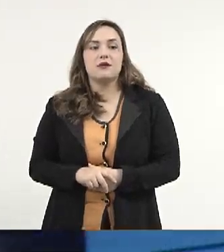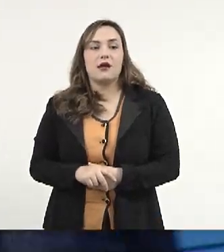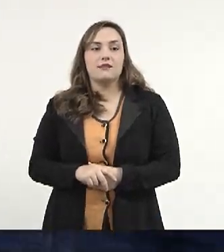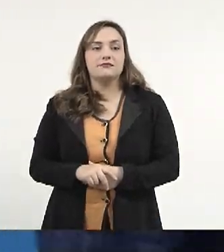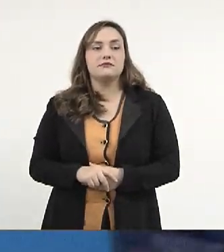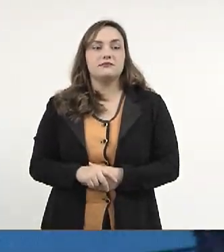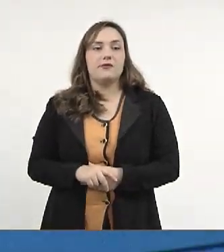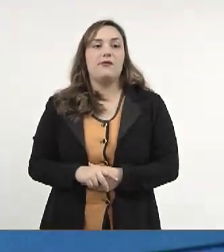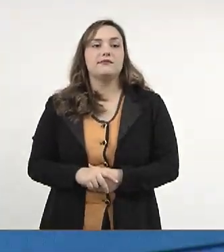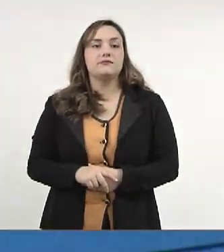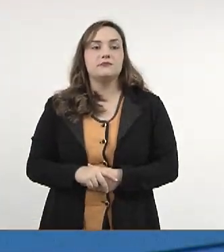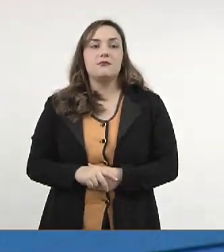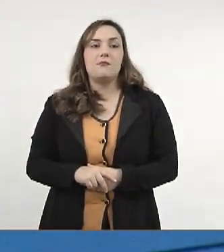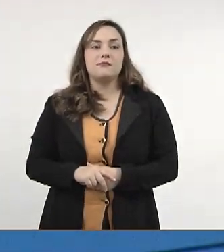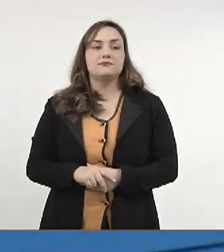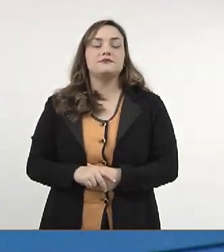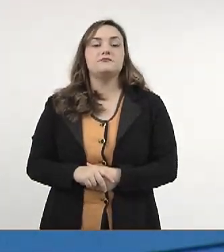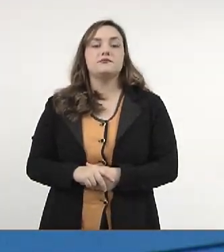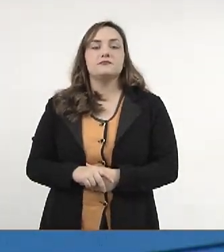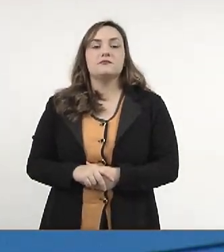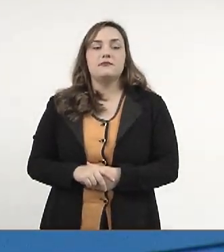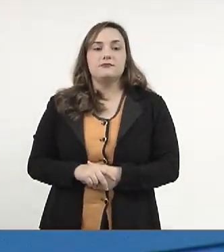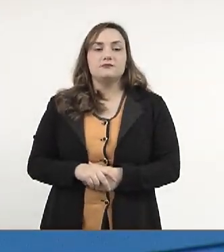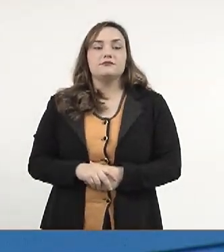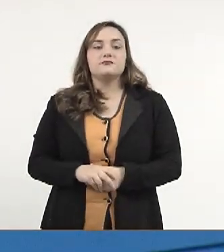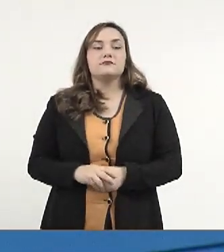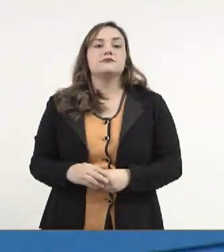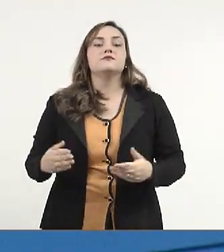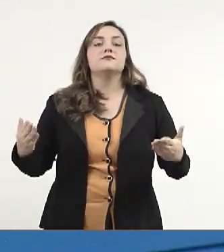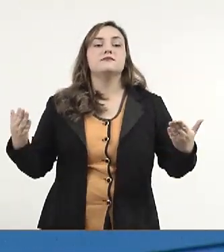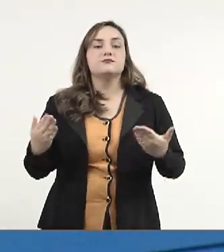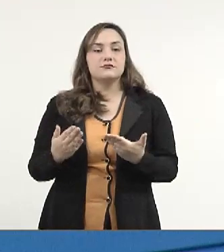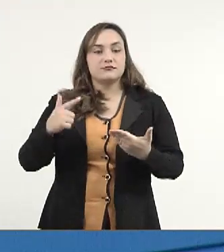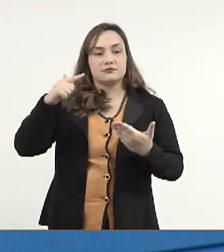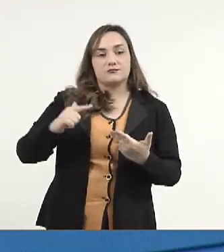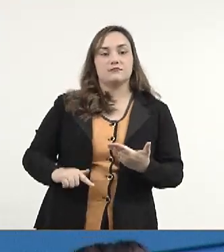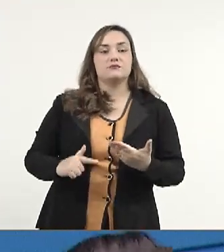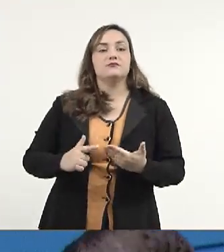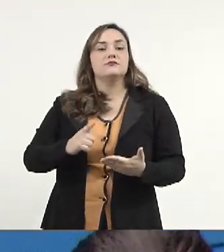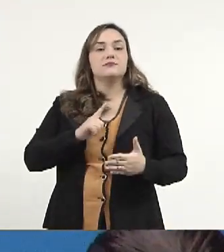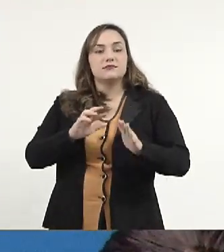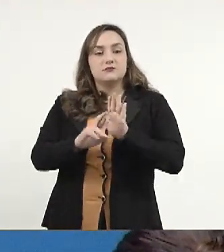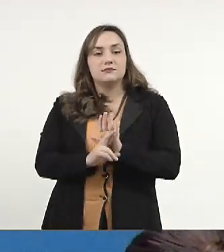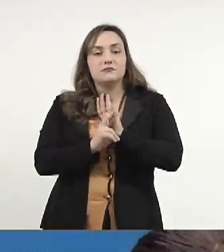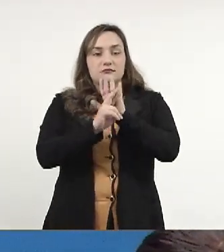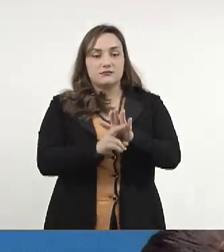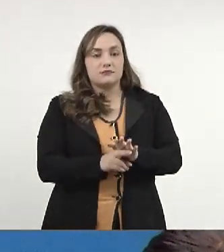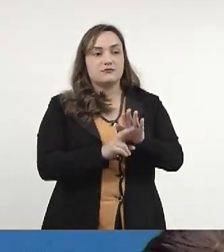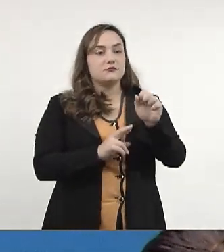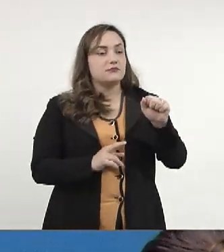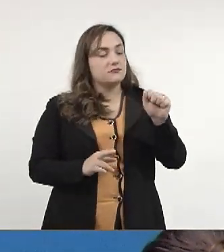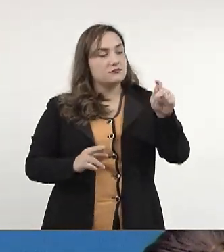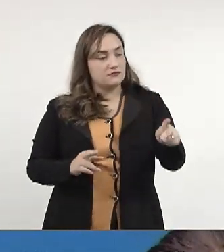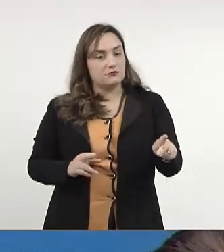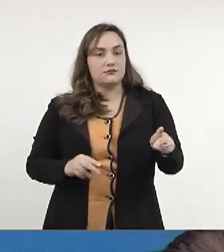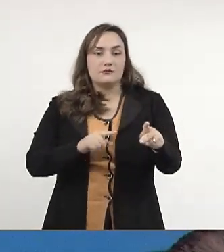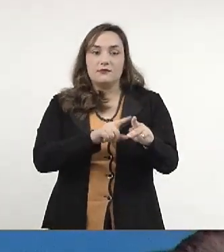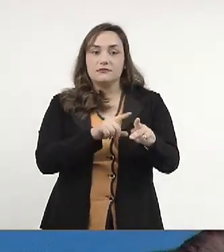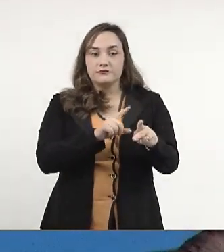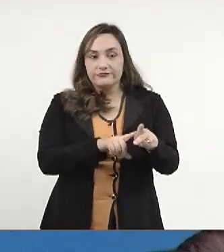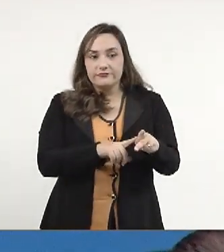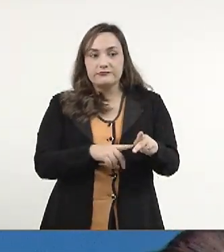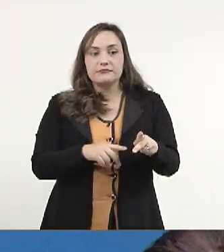Queria, senhor presidente, dizer que hoje nós estamos aqui mais uma vez com a representação dos aposentados,